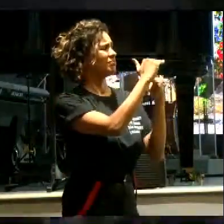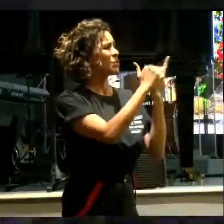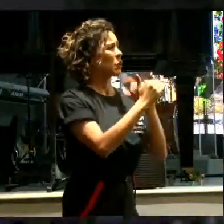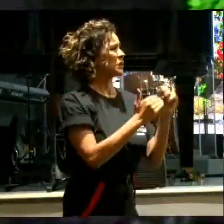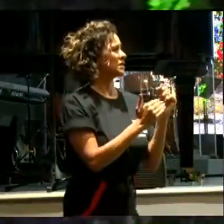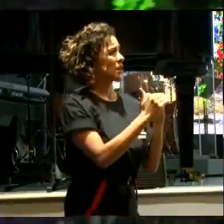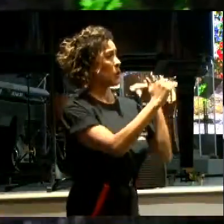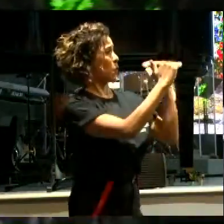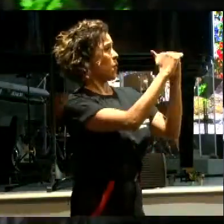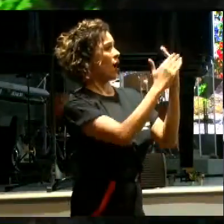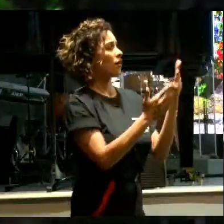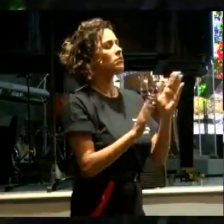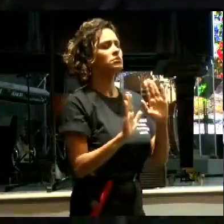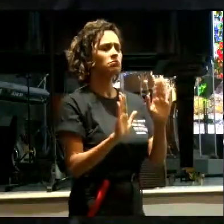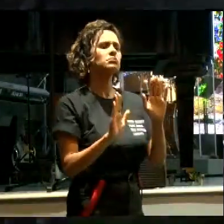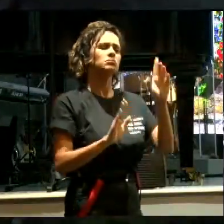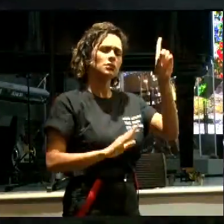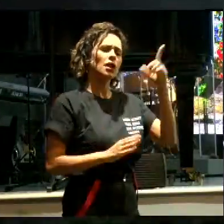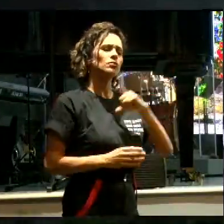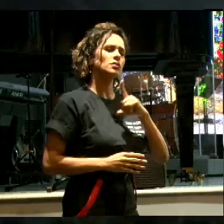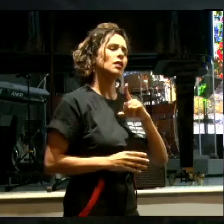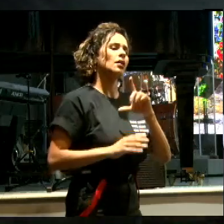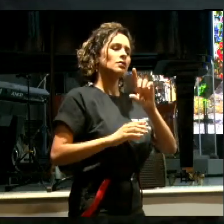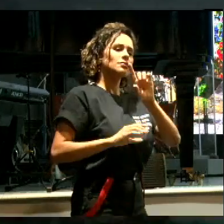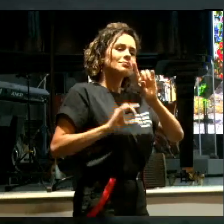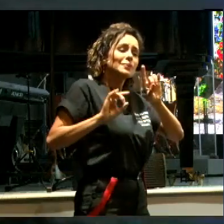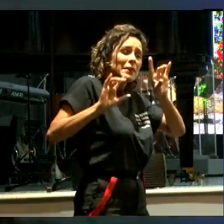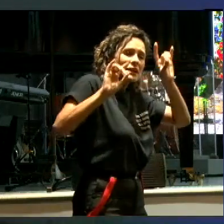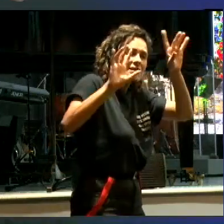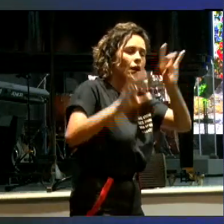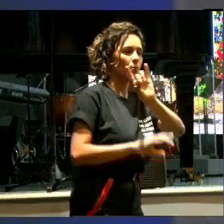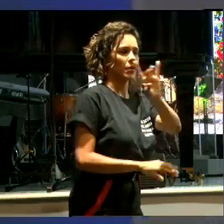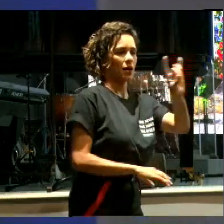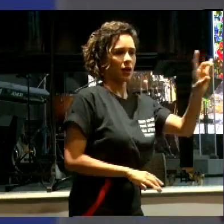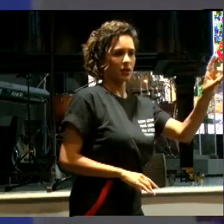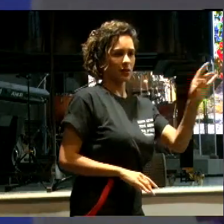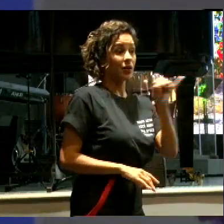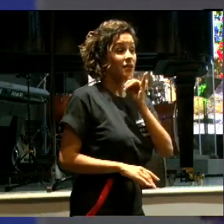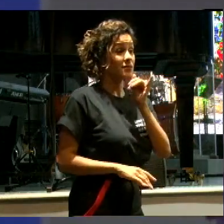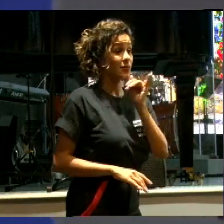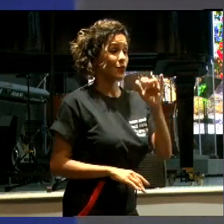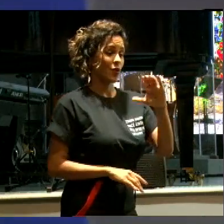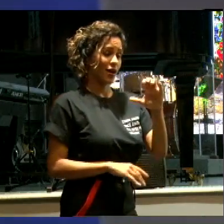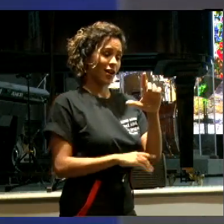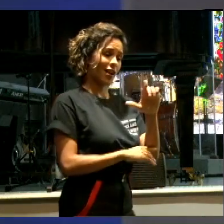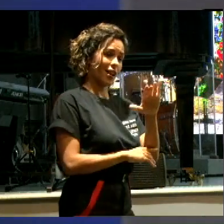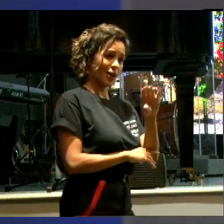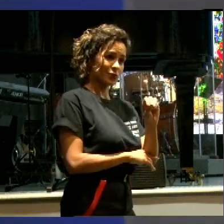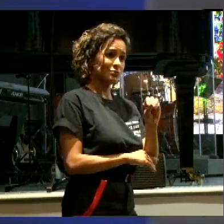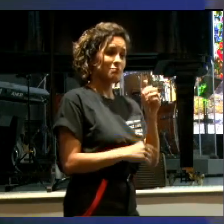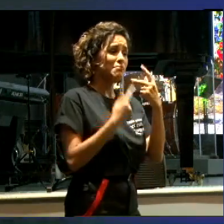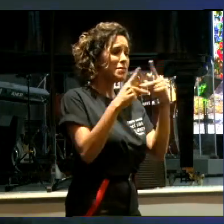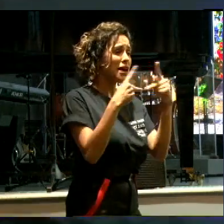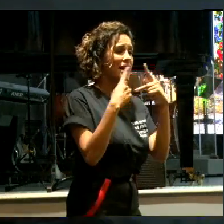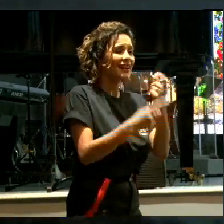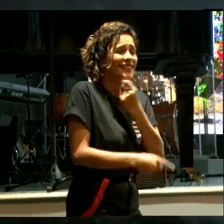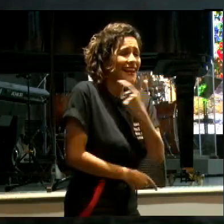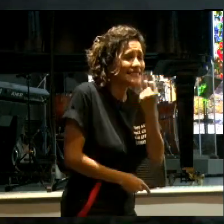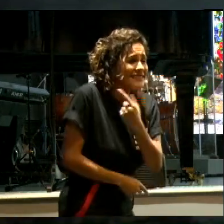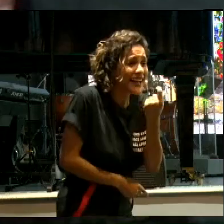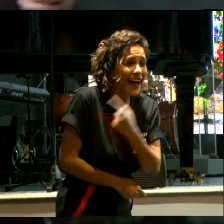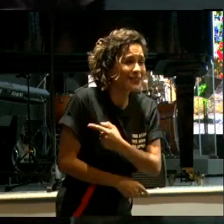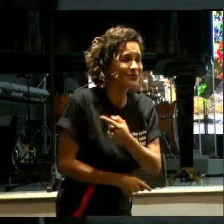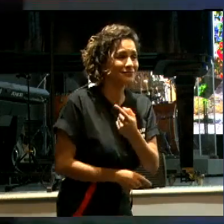cada um de nós. Por exemplo, o Cláudio prega com uma graça que poucos têm, mas isso não significa